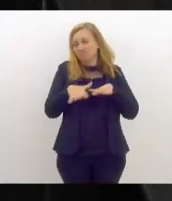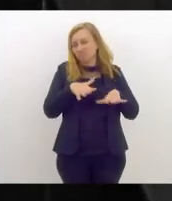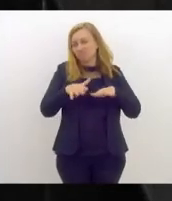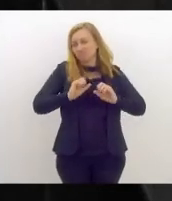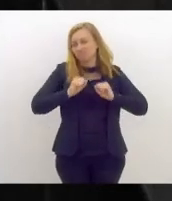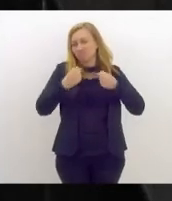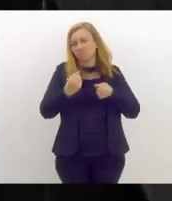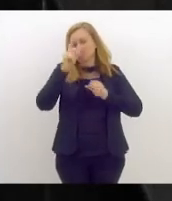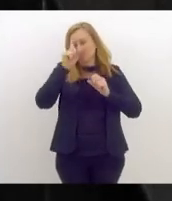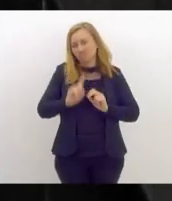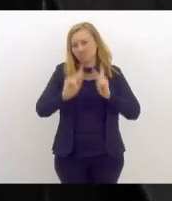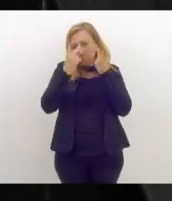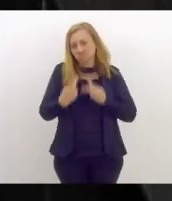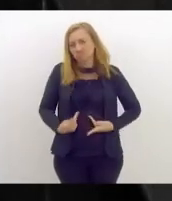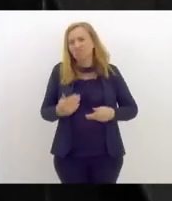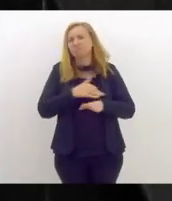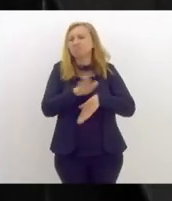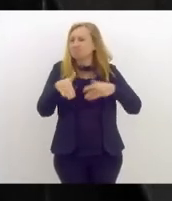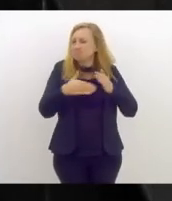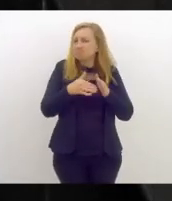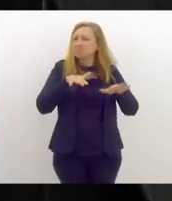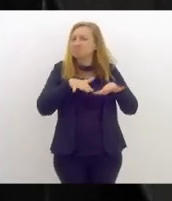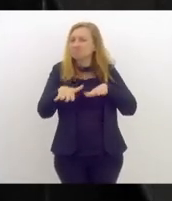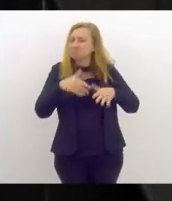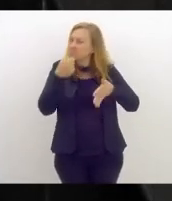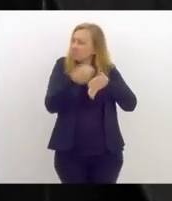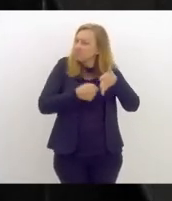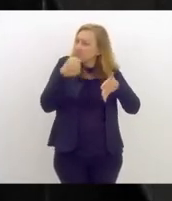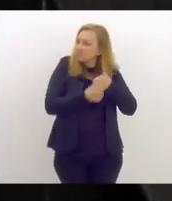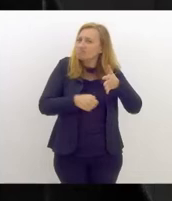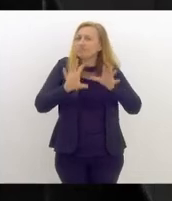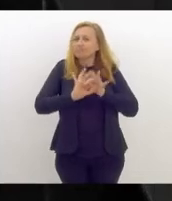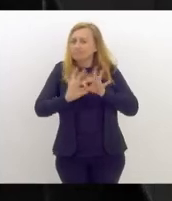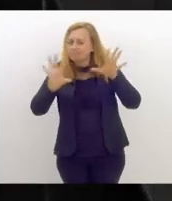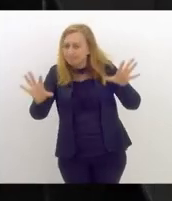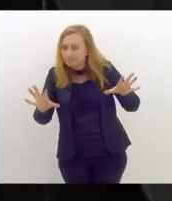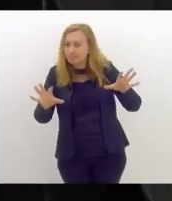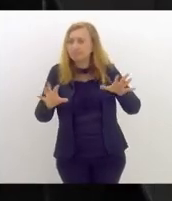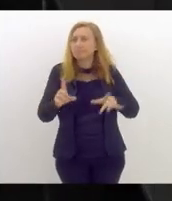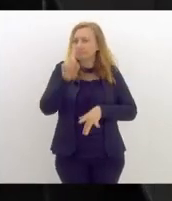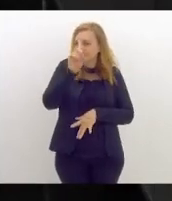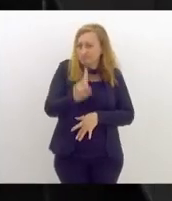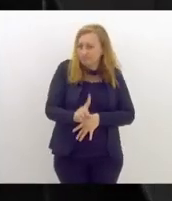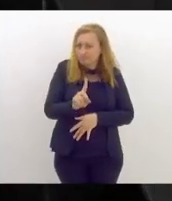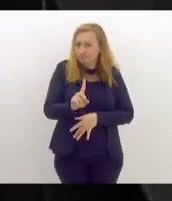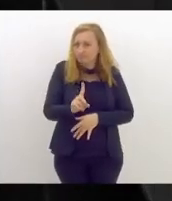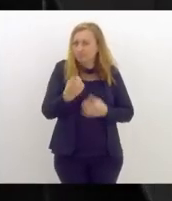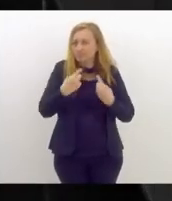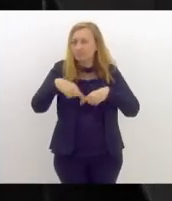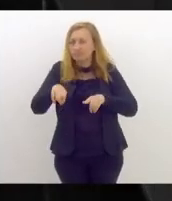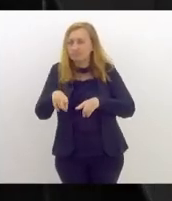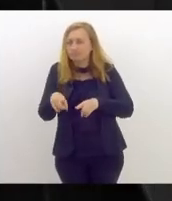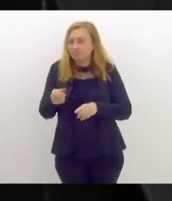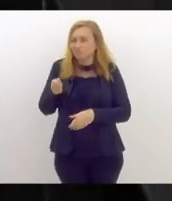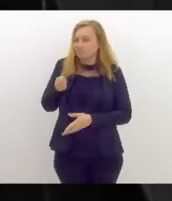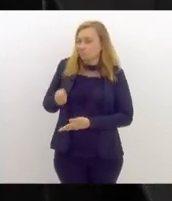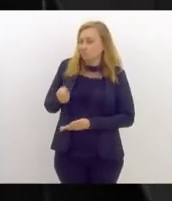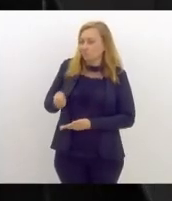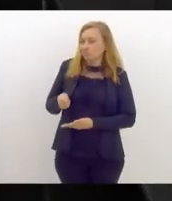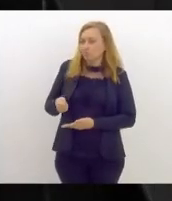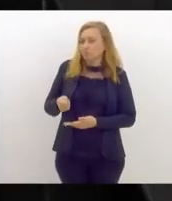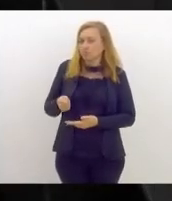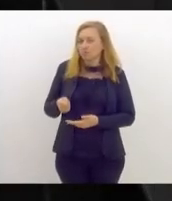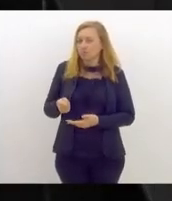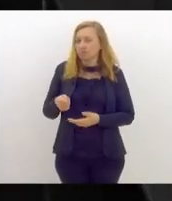dos Direitos Humanos Mas para todos os movimentos de luta por democracia de luta por direito de luta contra o autoritarismo contra